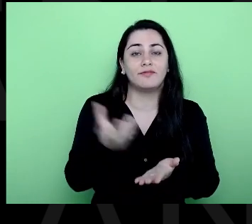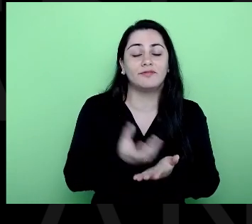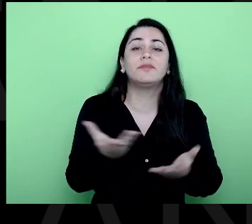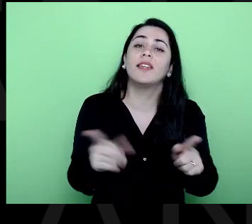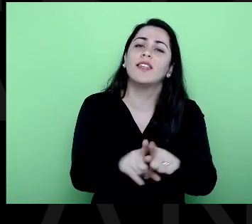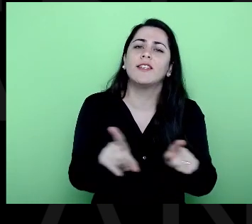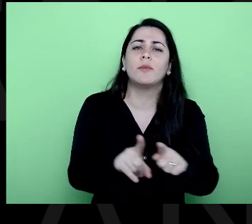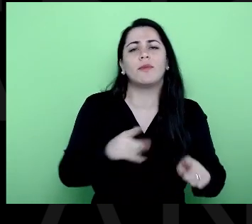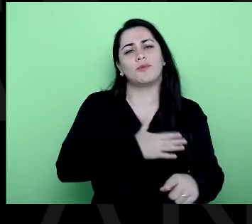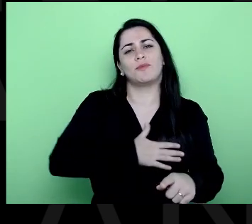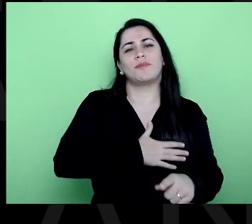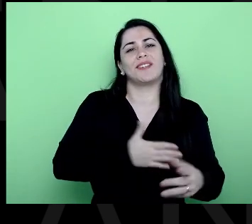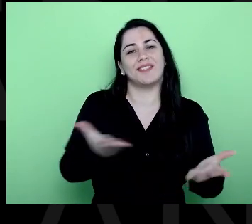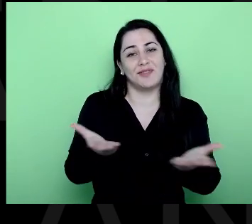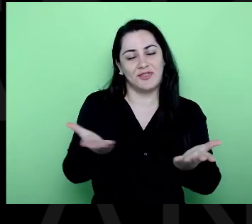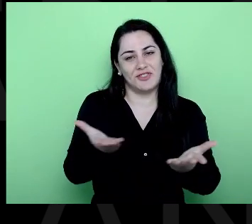prazer falar com vocês.